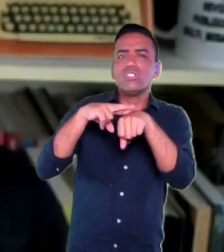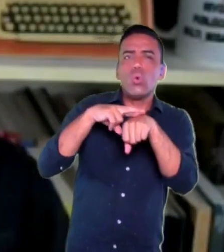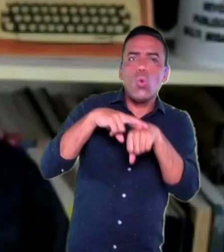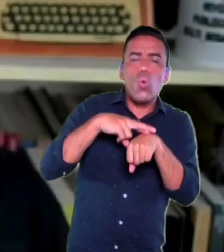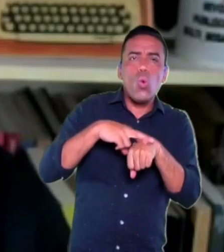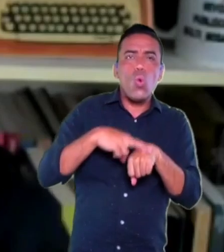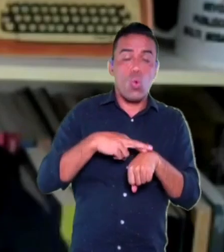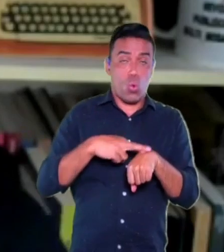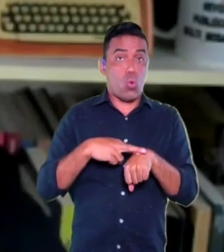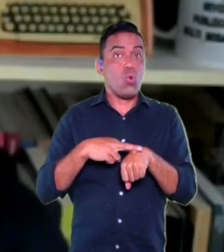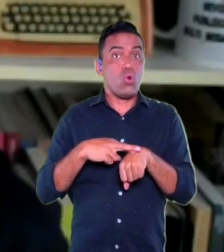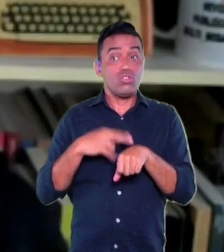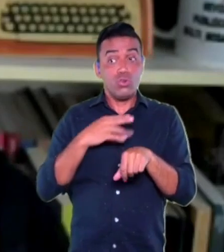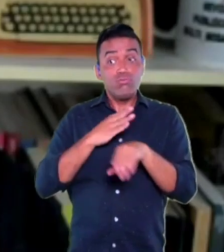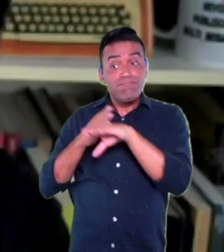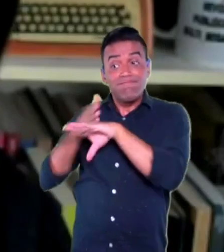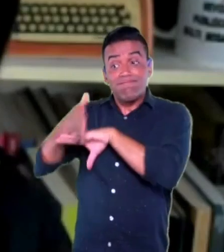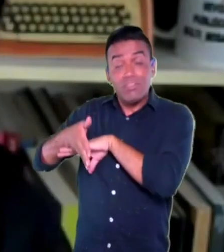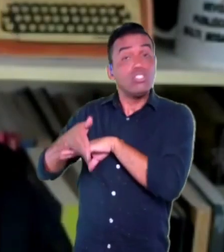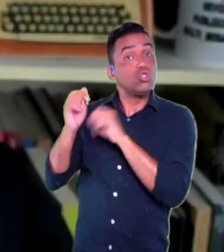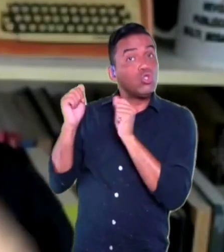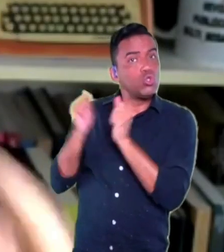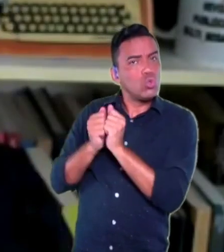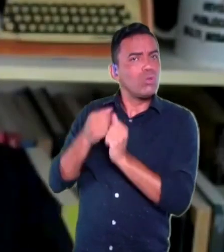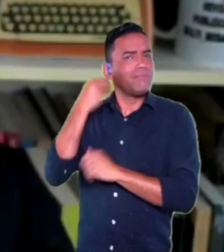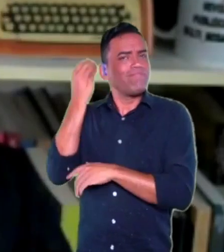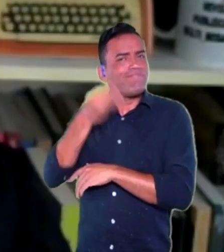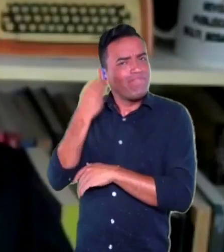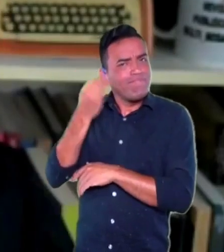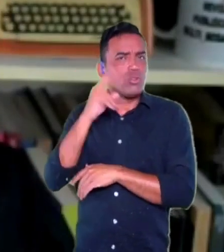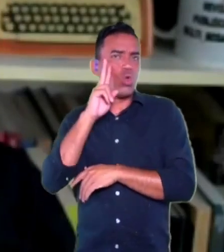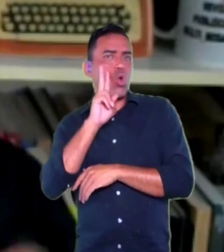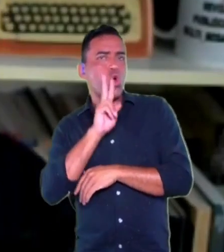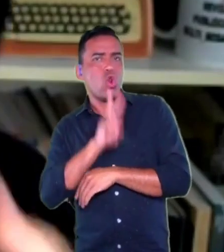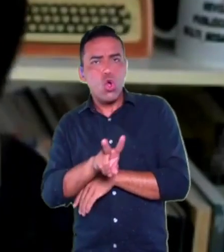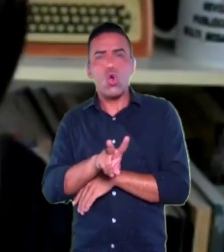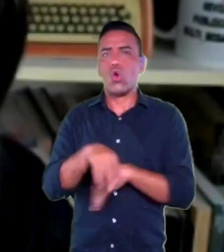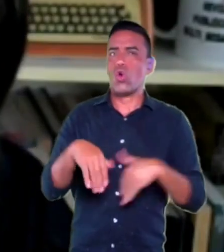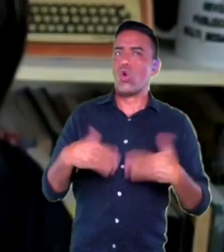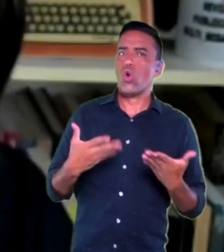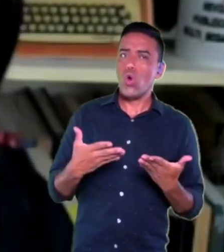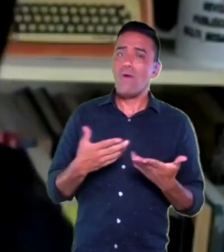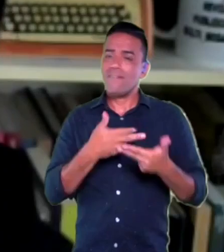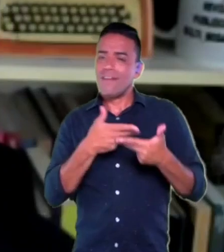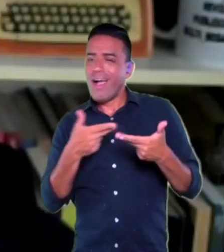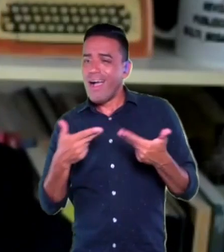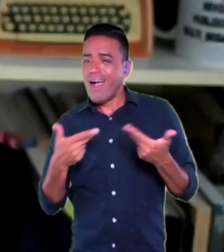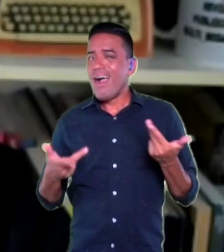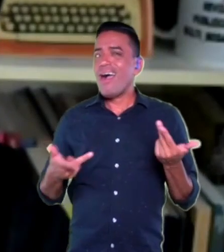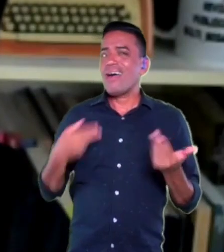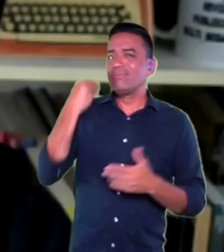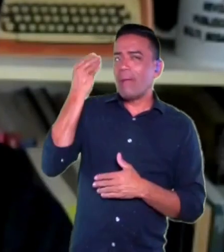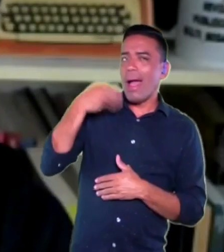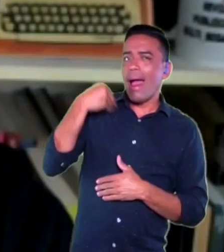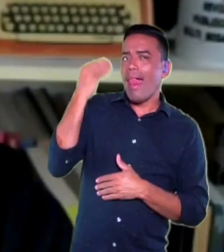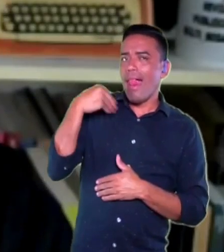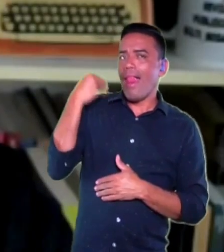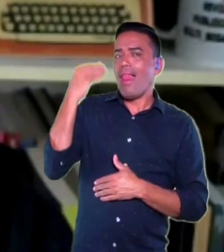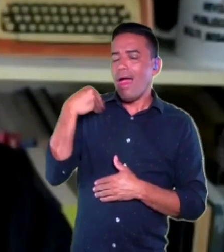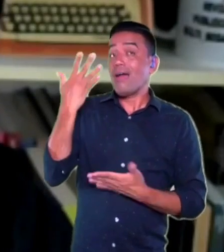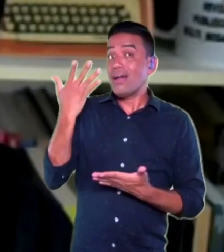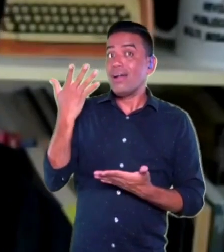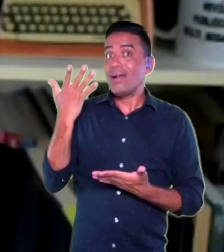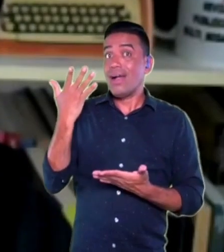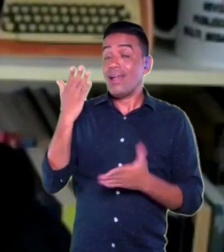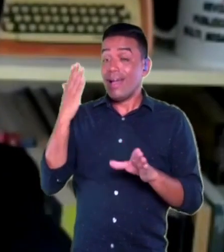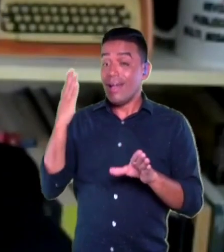Eu fui até lá, a gente testou, a gente olhou, a gente viu vários, a gente chegou